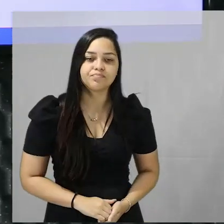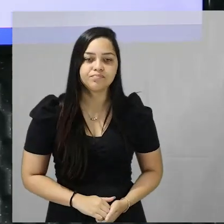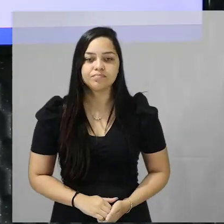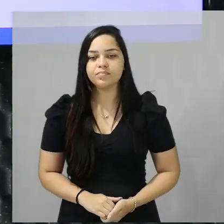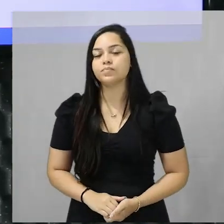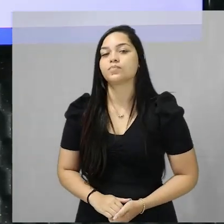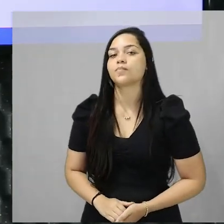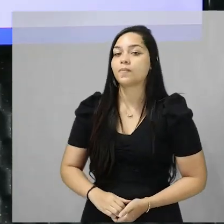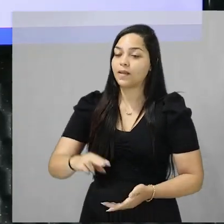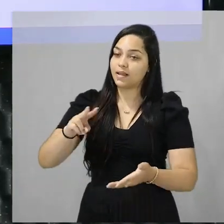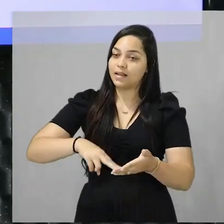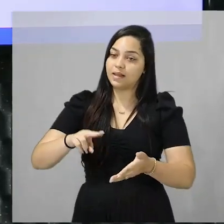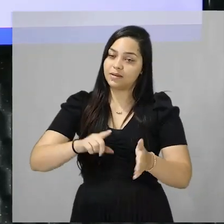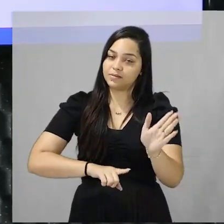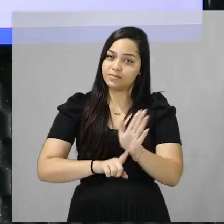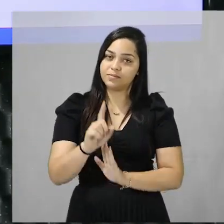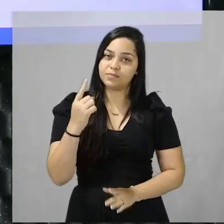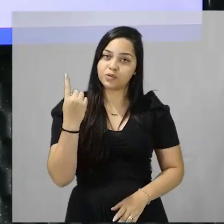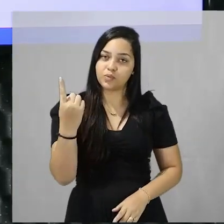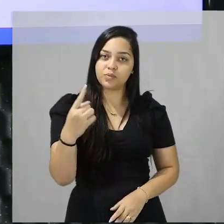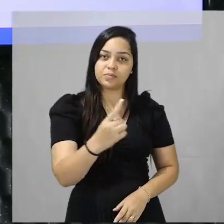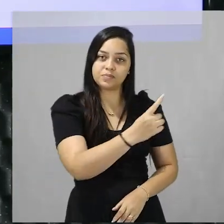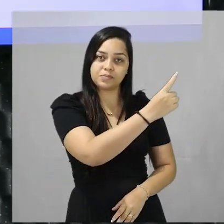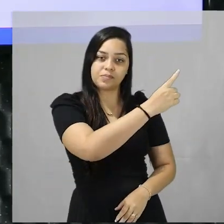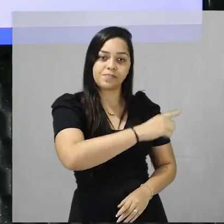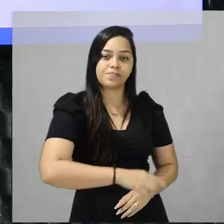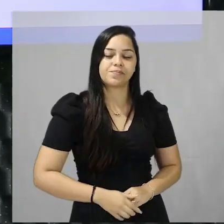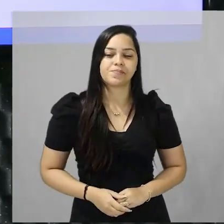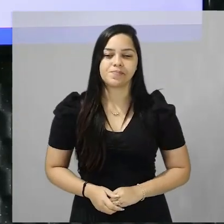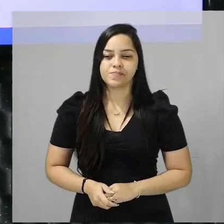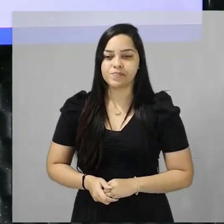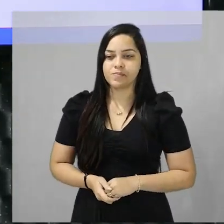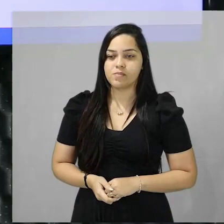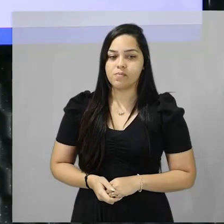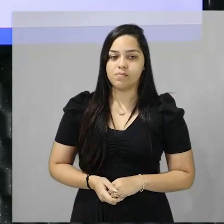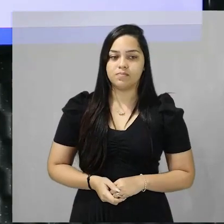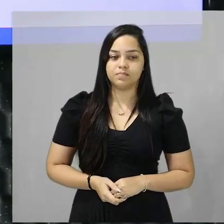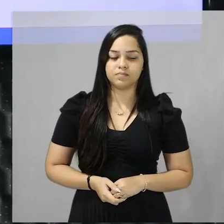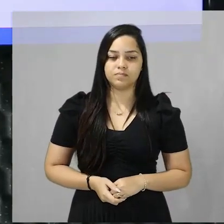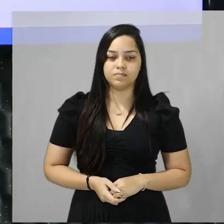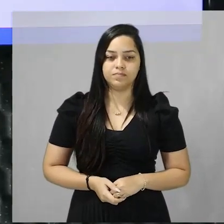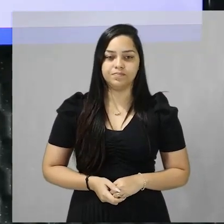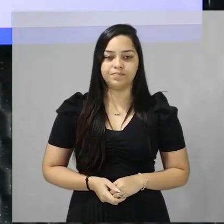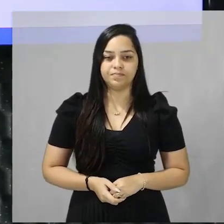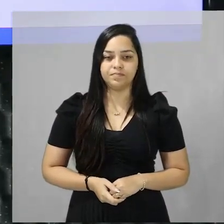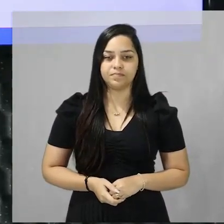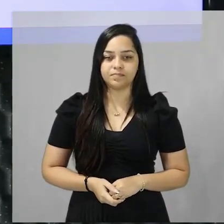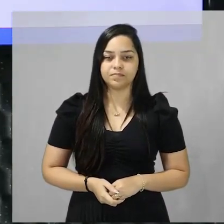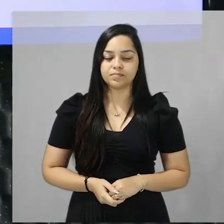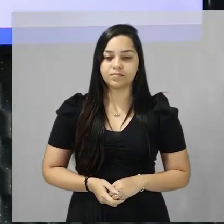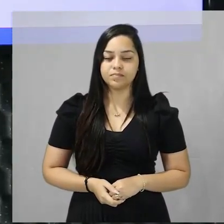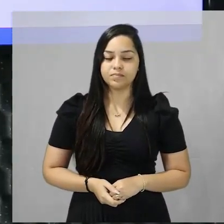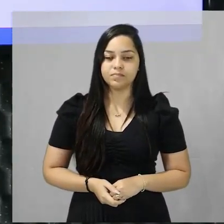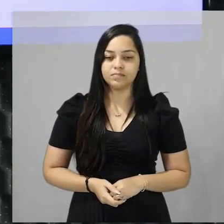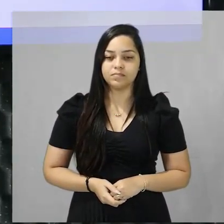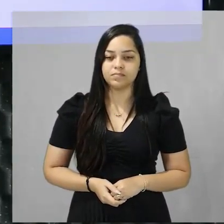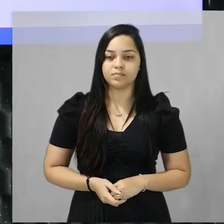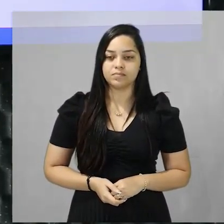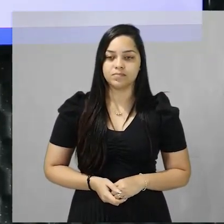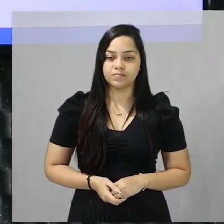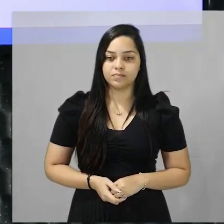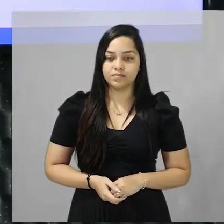Historicamente, constatam-se diferentes concepções de ética. Uma delas preconiza que boas condutas são